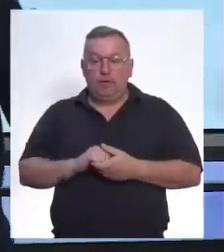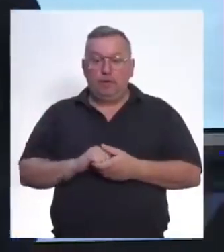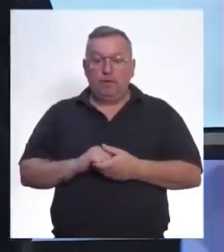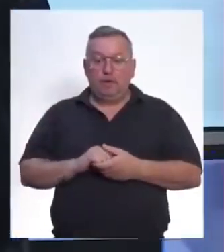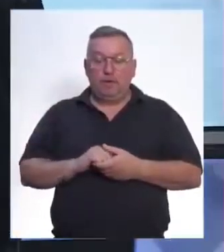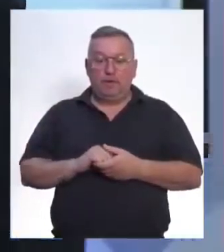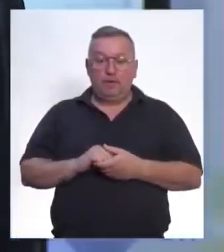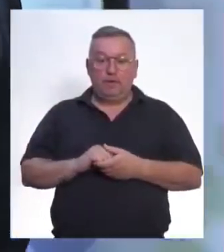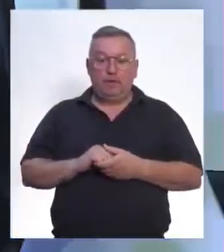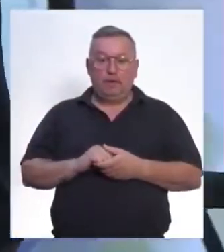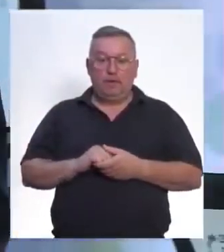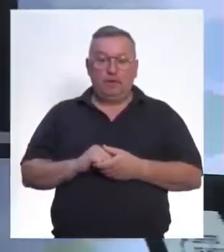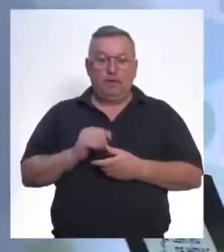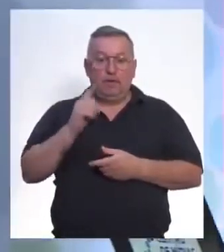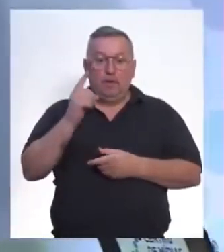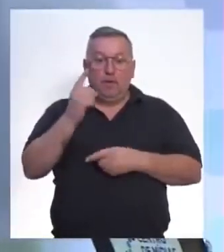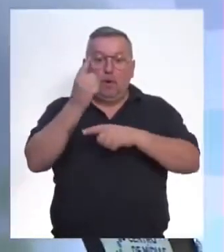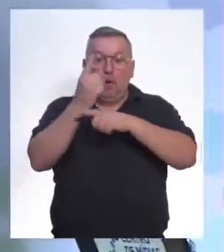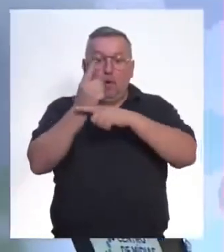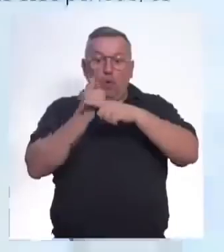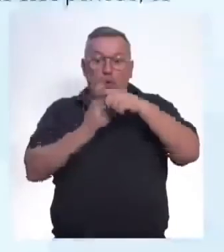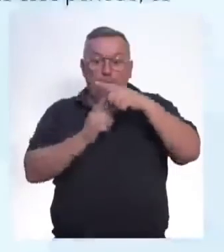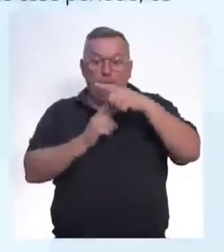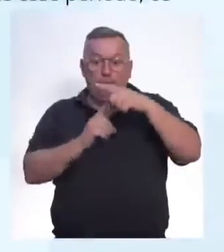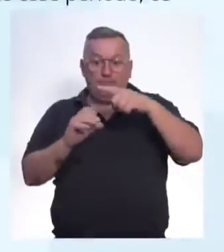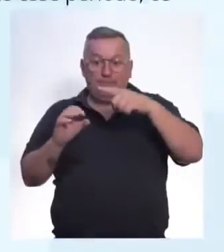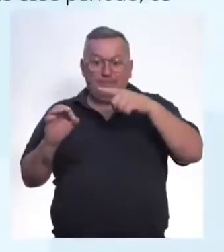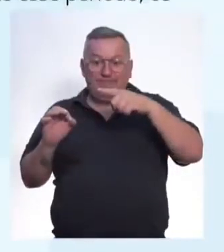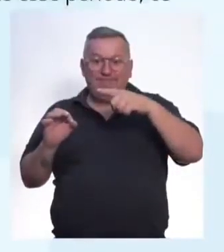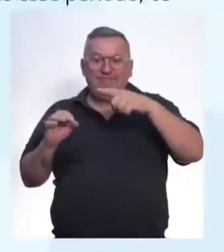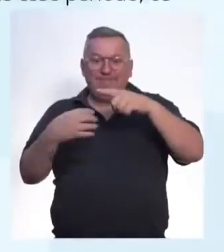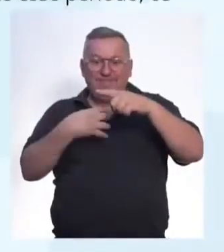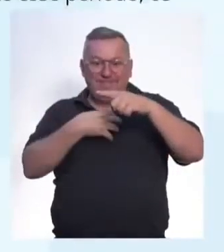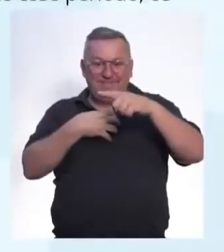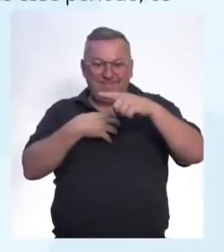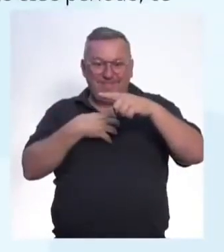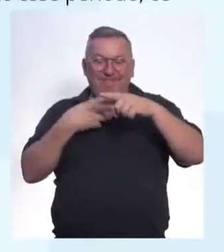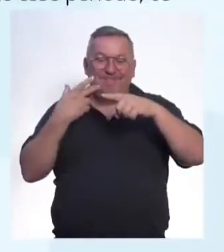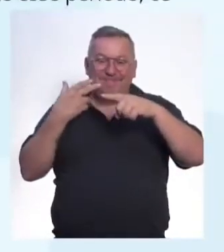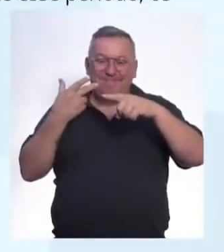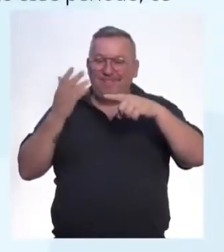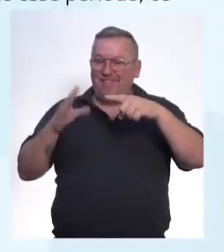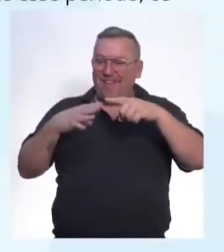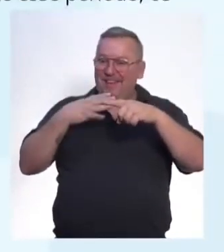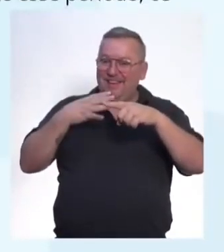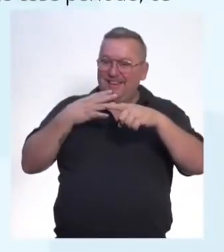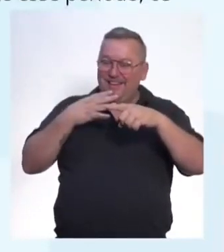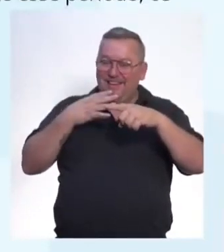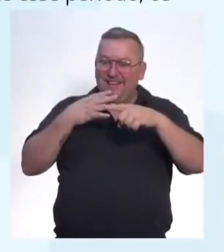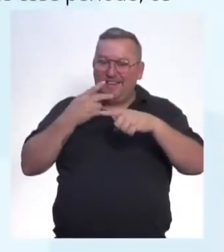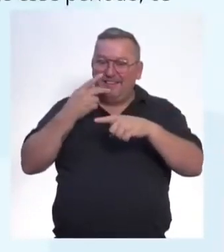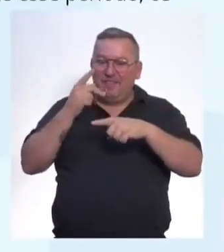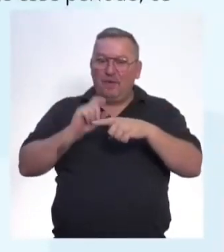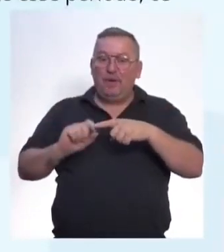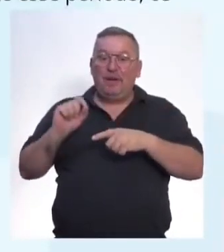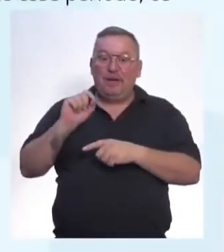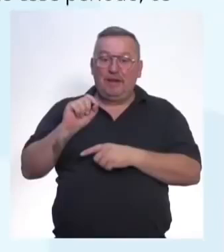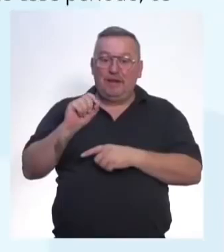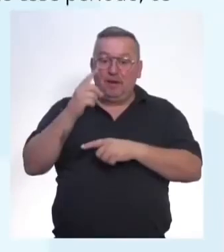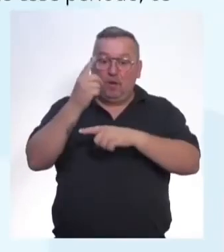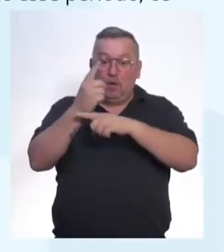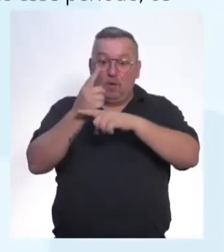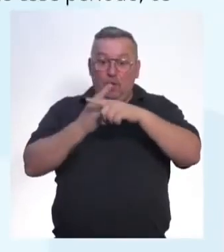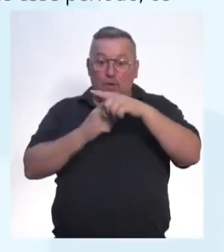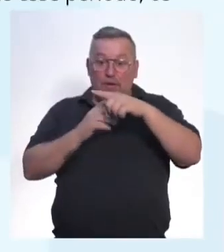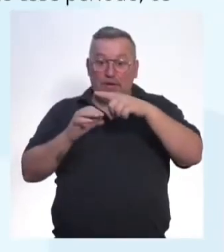Então, estamos falando de 1 dividido por 100, tá? Aquele jeitão tradicional lá, que a gente já... Tá? Então, estamos falando de quem? 1